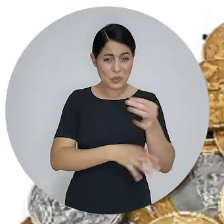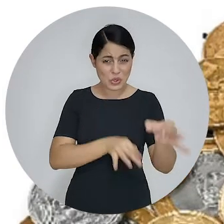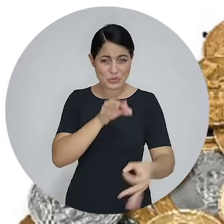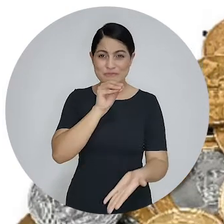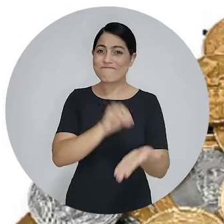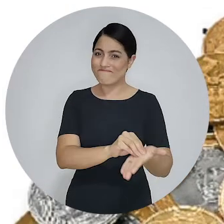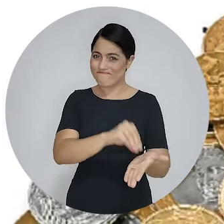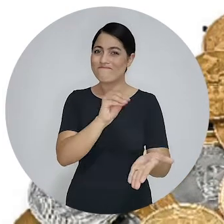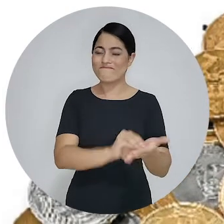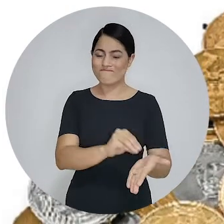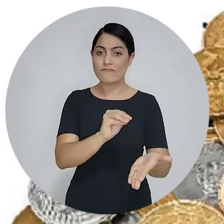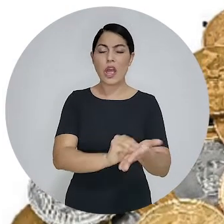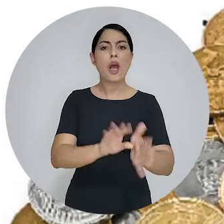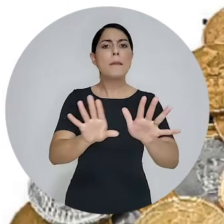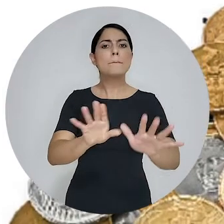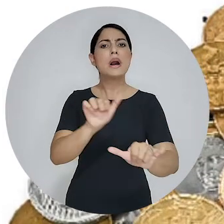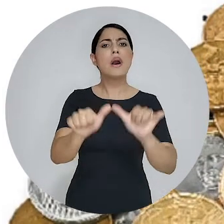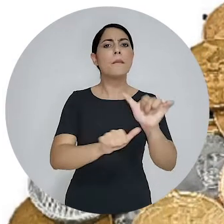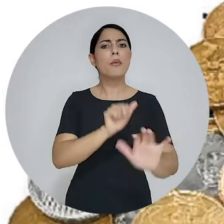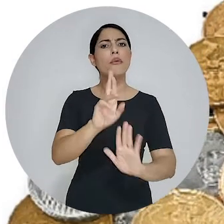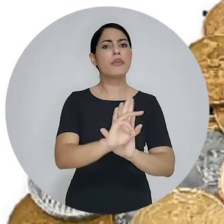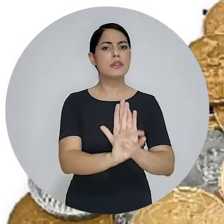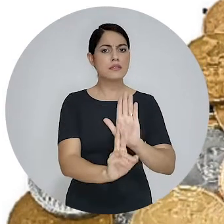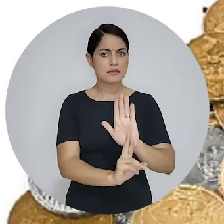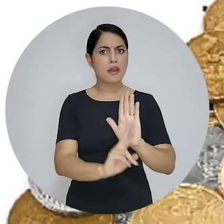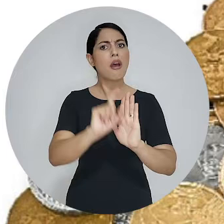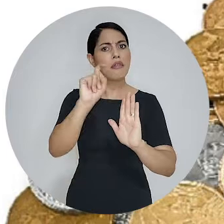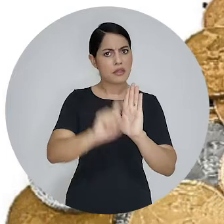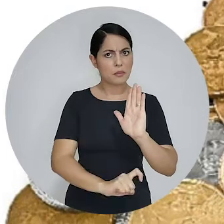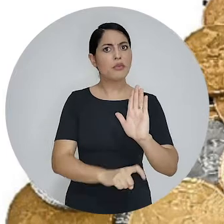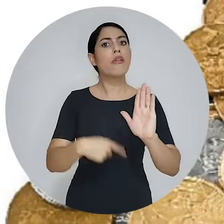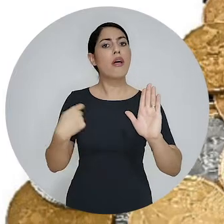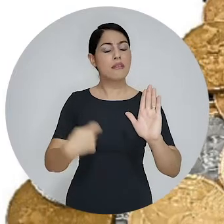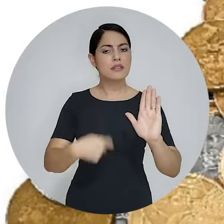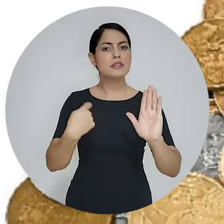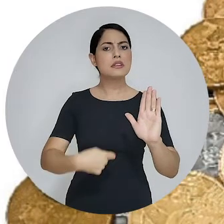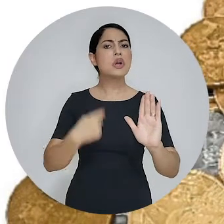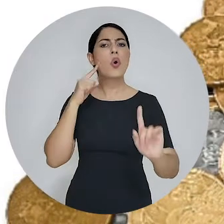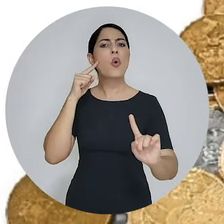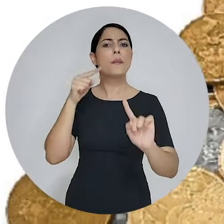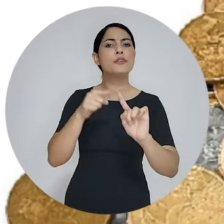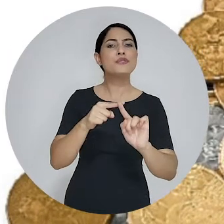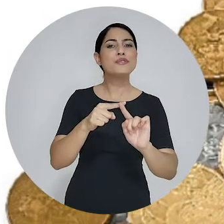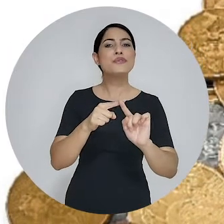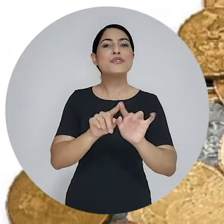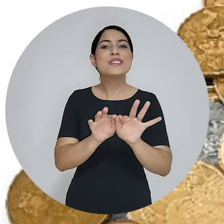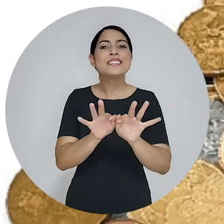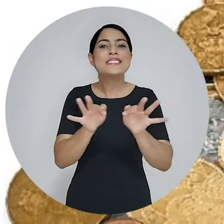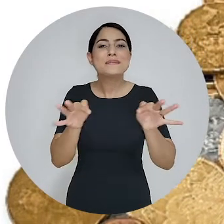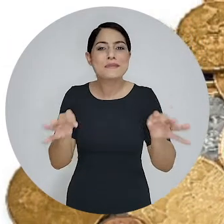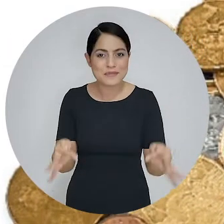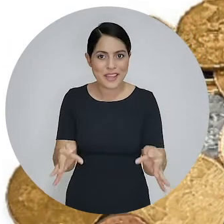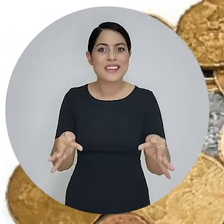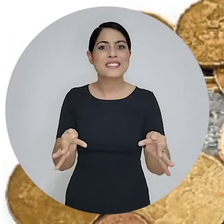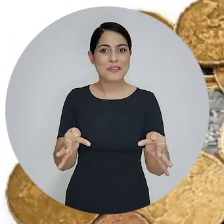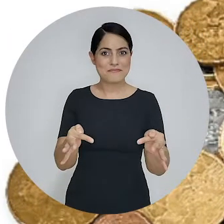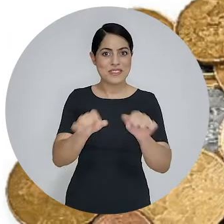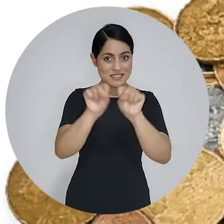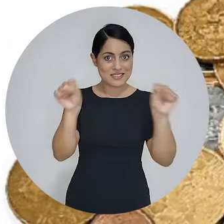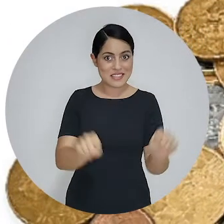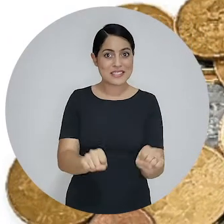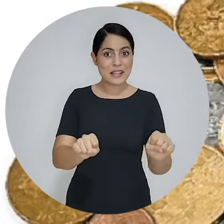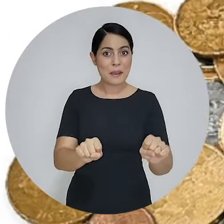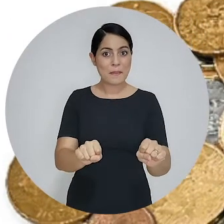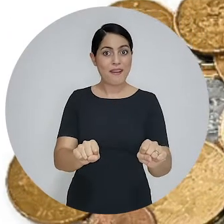incertezas e, consequentemente, insegurança jurídica. A reforma tributária é absolutamente necessária para trazer simplificação ao sistema